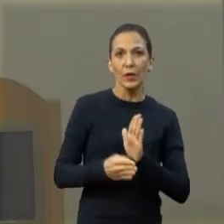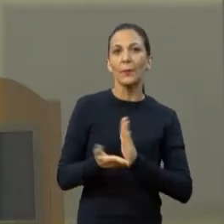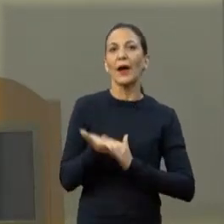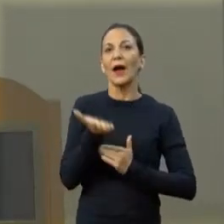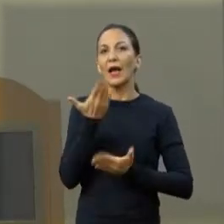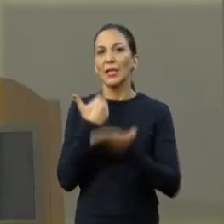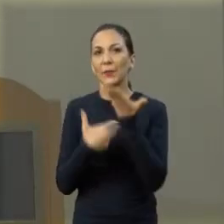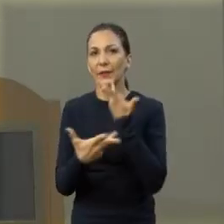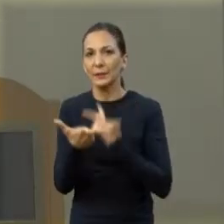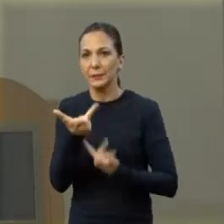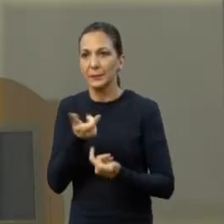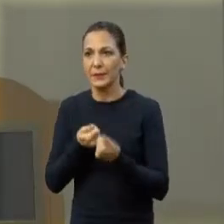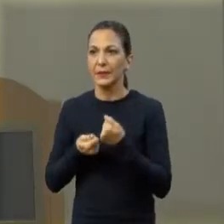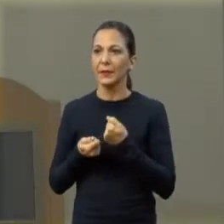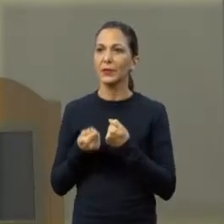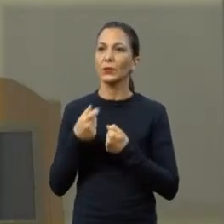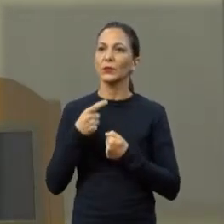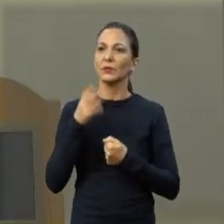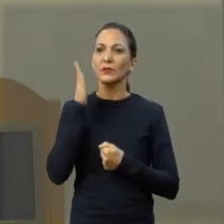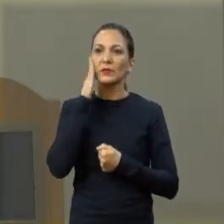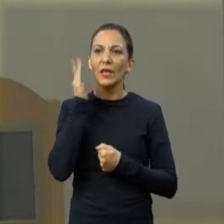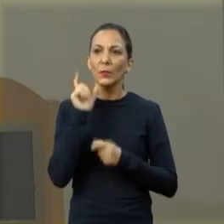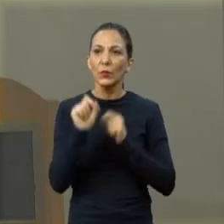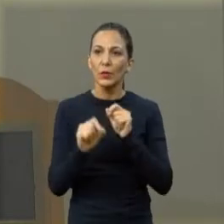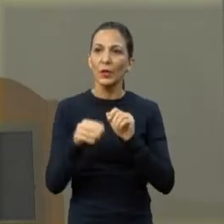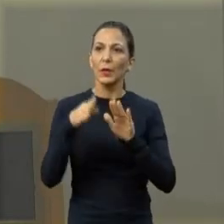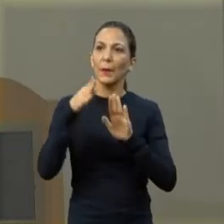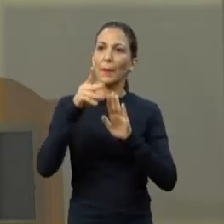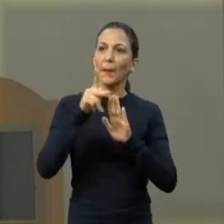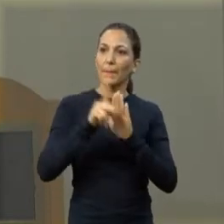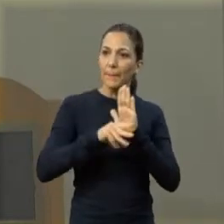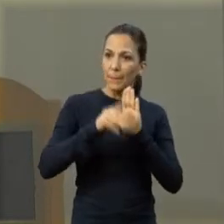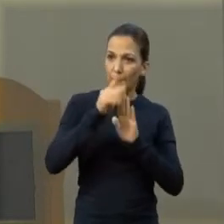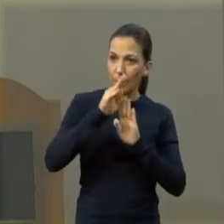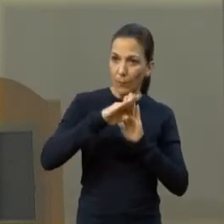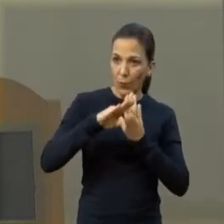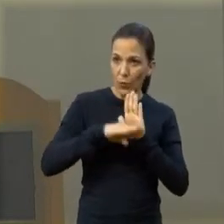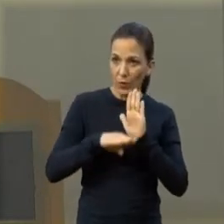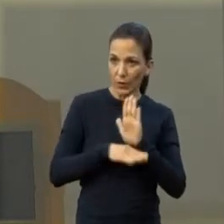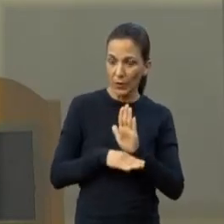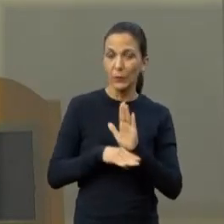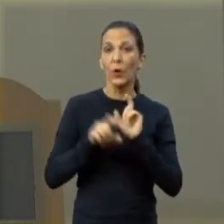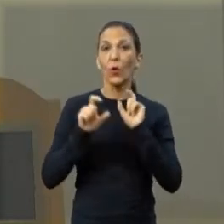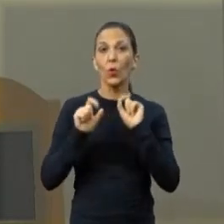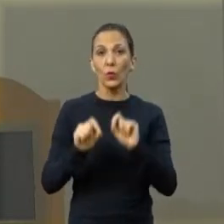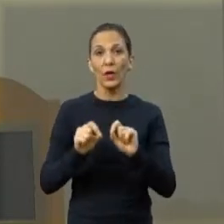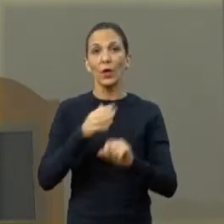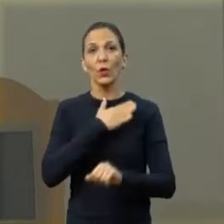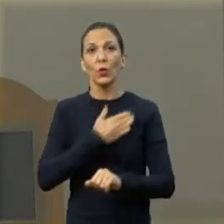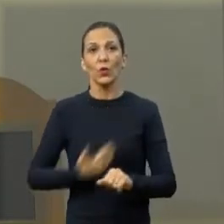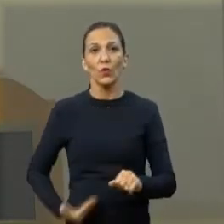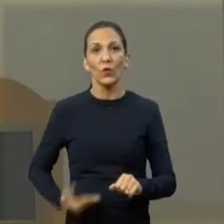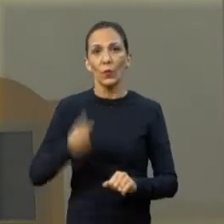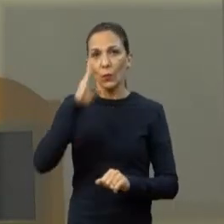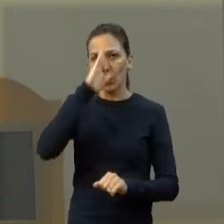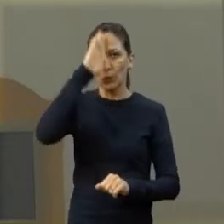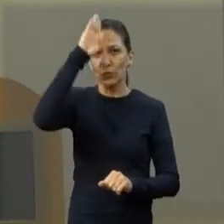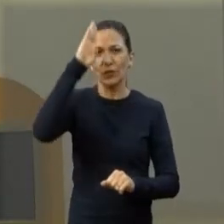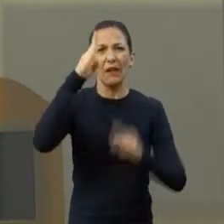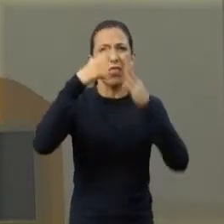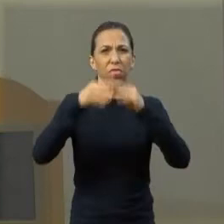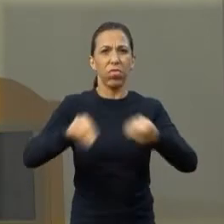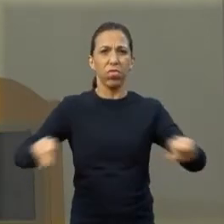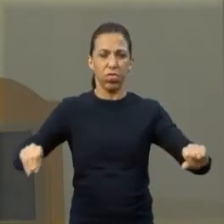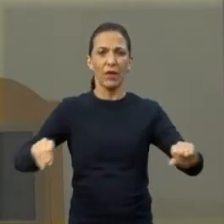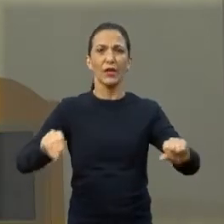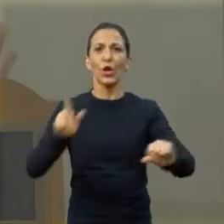sabe que ele foi mais um dos programas que o governo bolsonaro desmontou e colocou